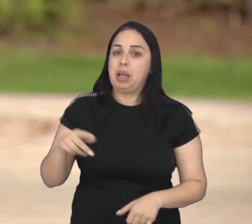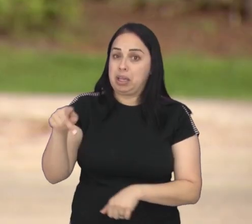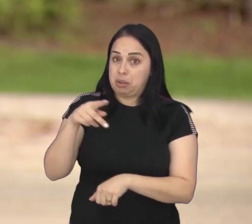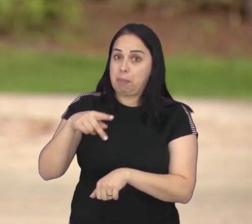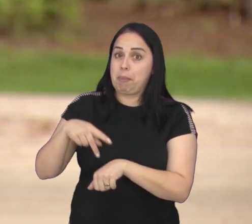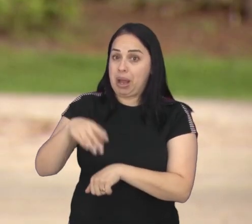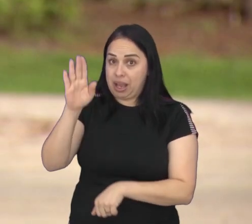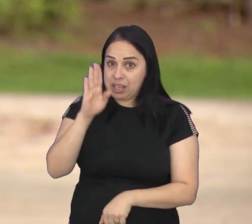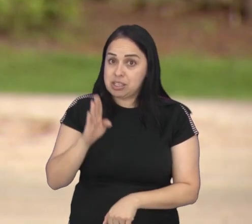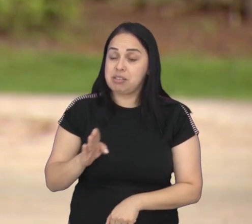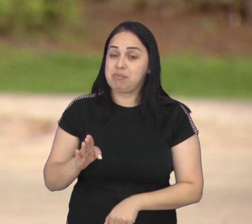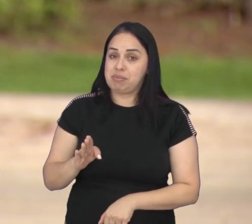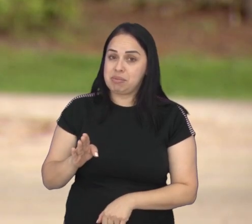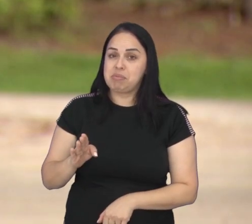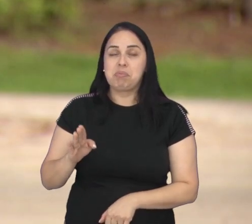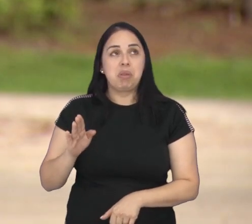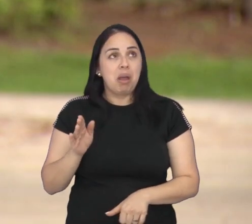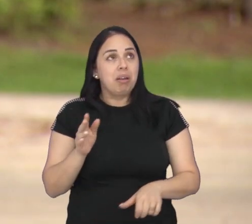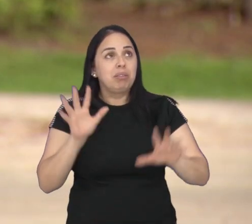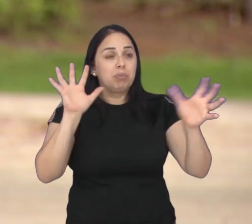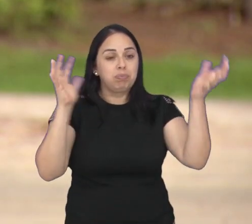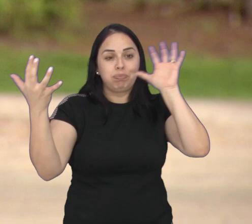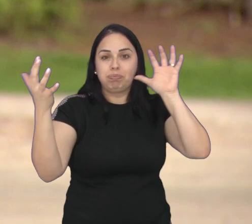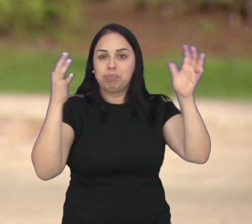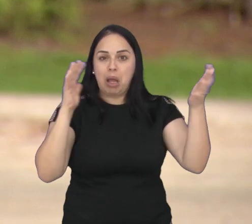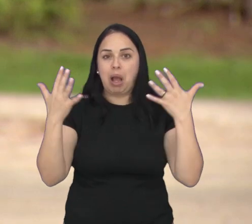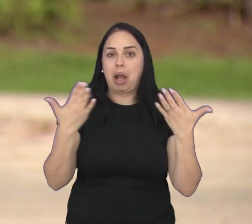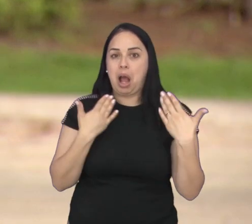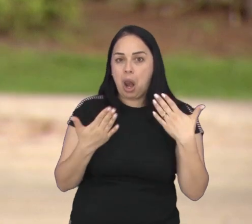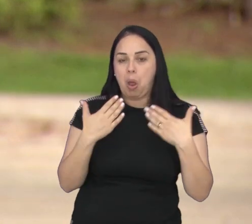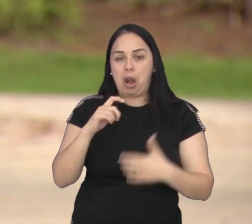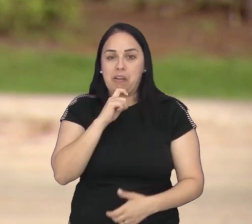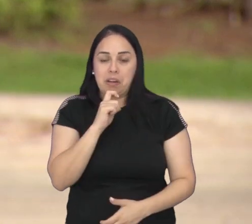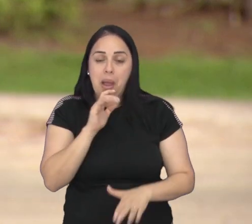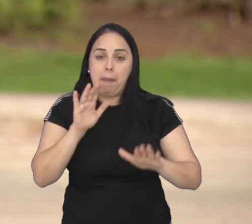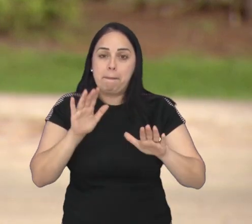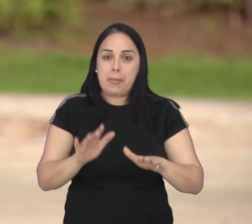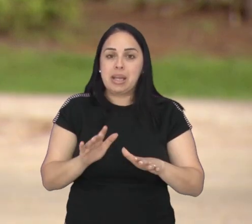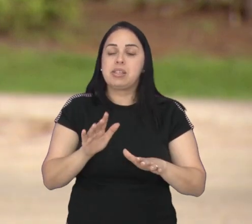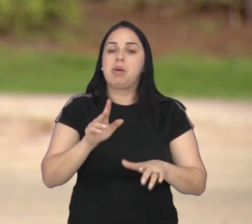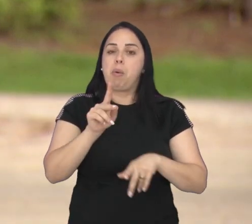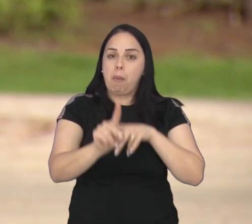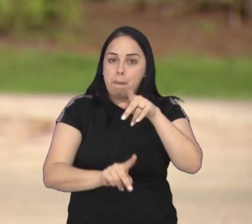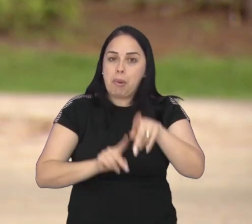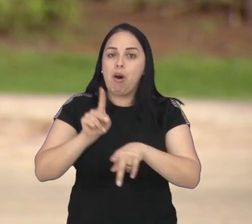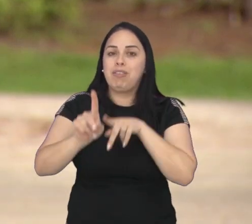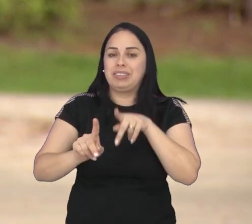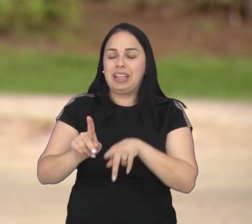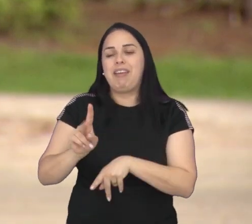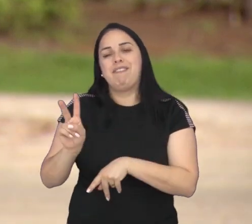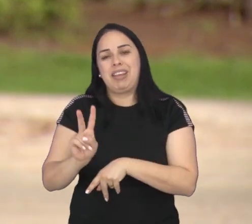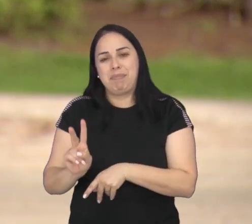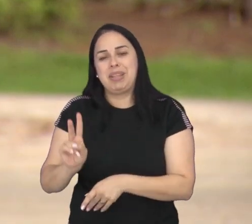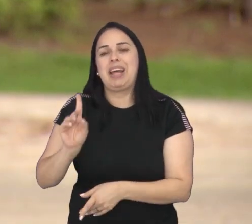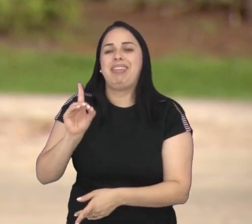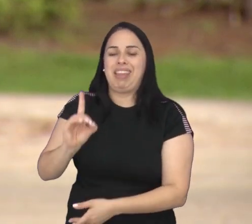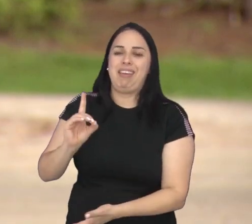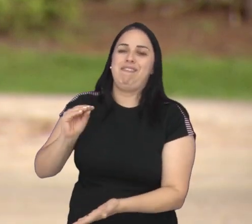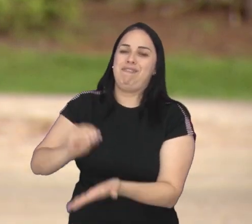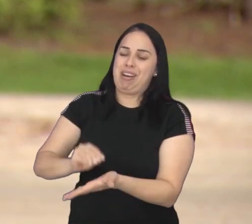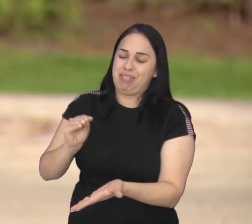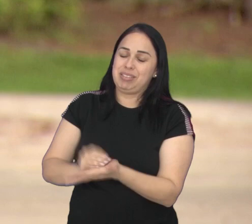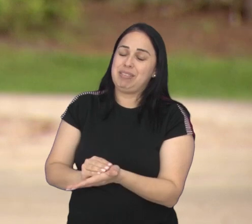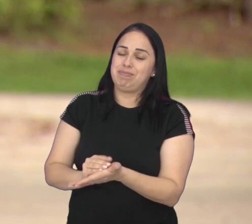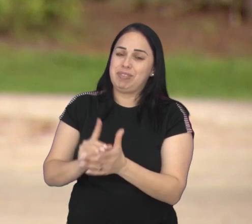num país tropical como o Brasil, hoje o cenário é preocupante. Mais da metade da população tem índices de vitamina D abaixo